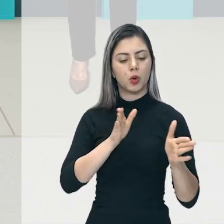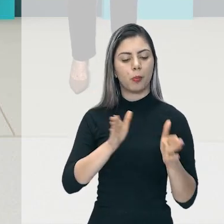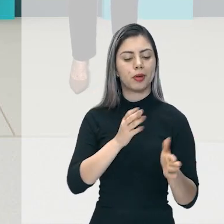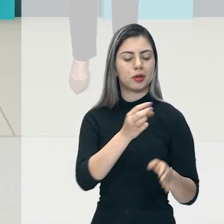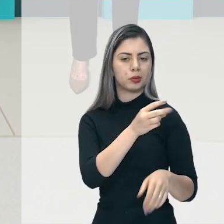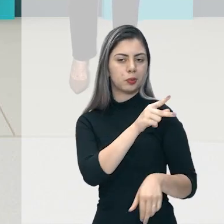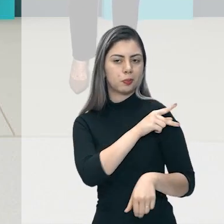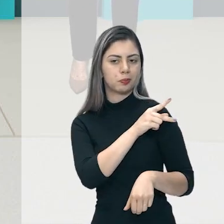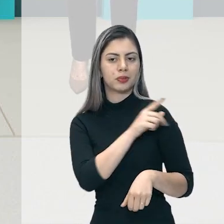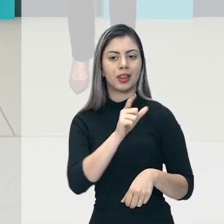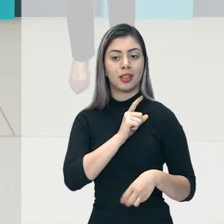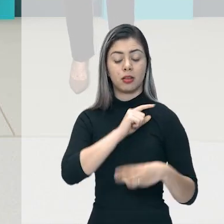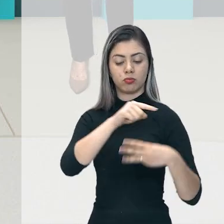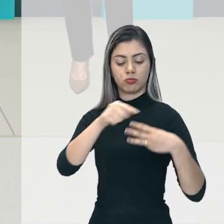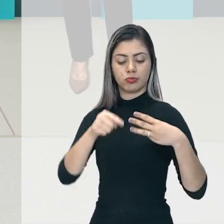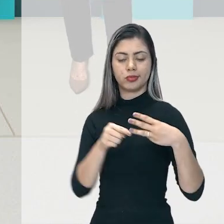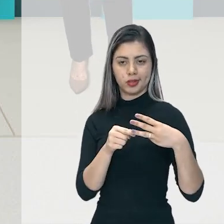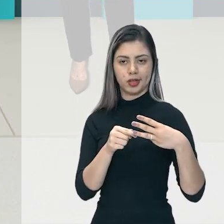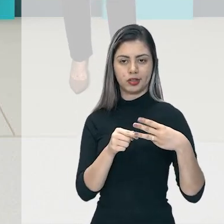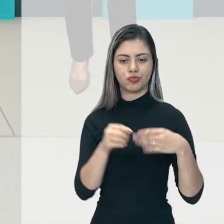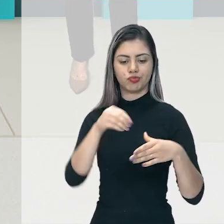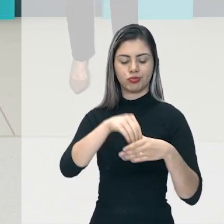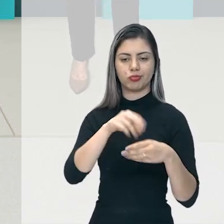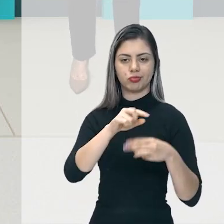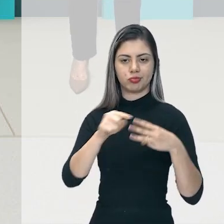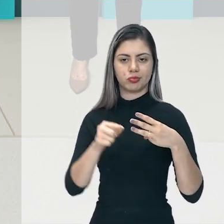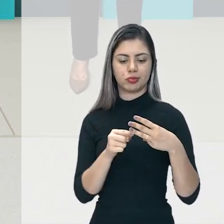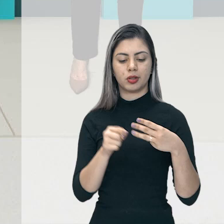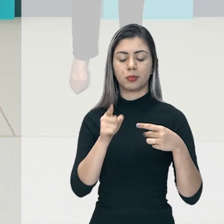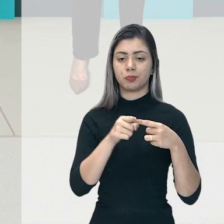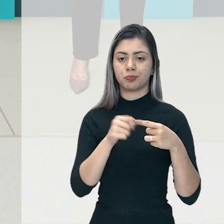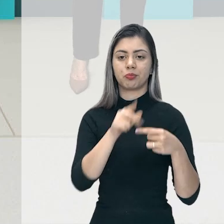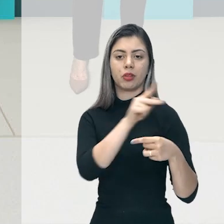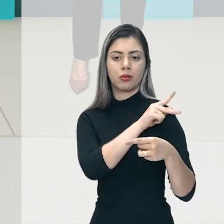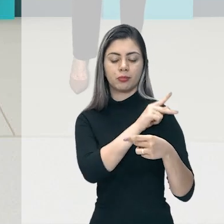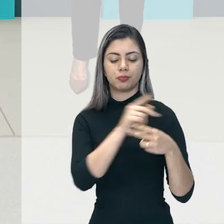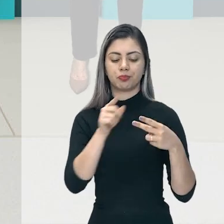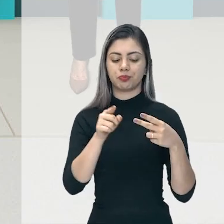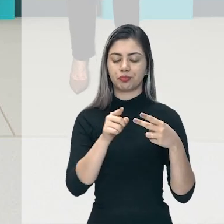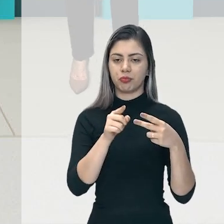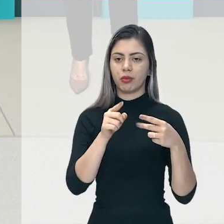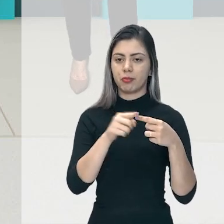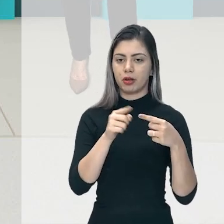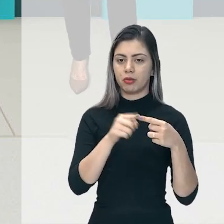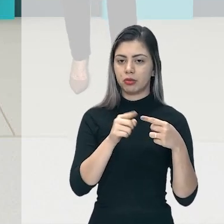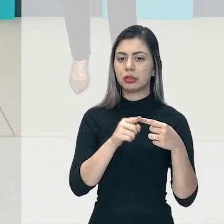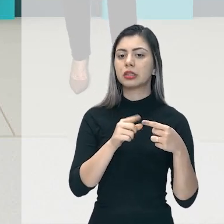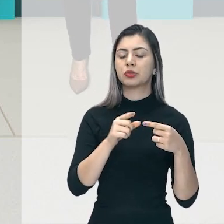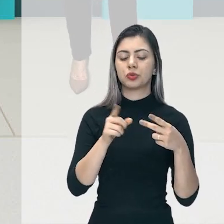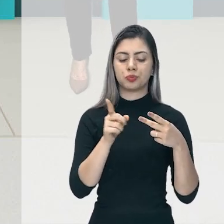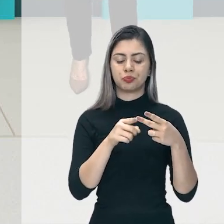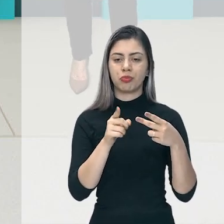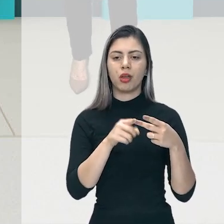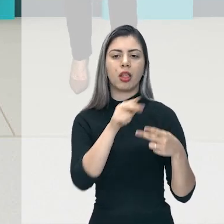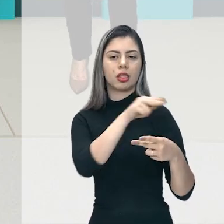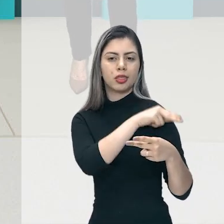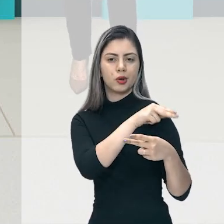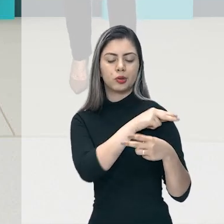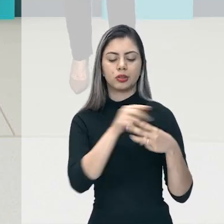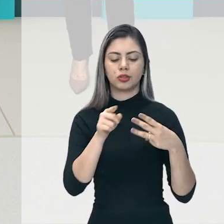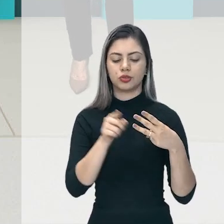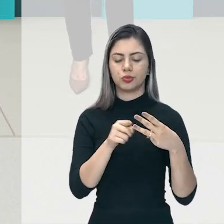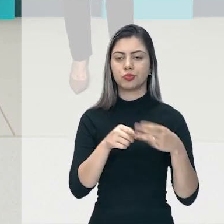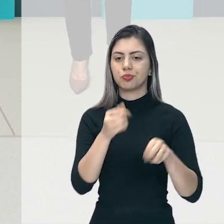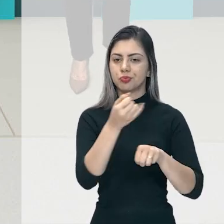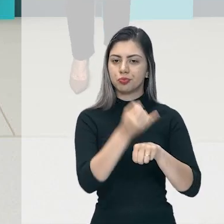3 marcos principais da pré-história, que foram denominados como Paleolítico Inferior, Neolítico e Idade dos